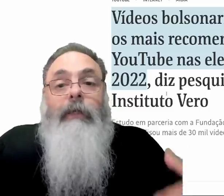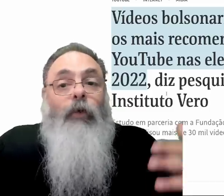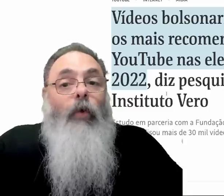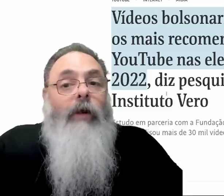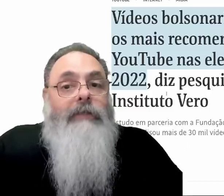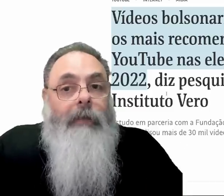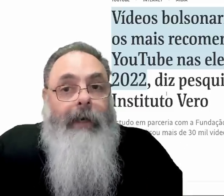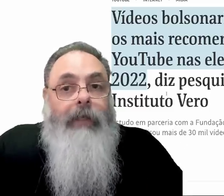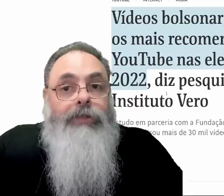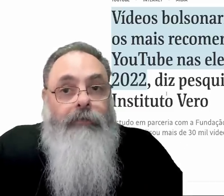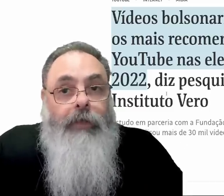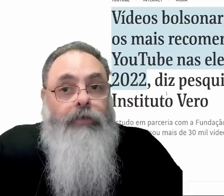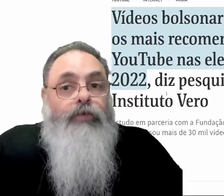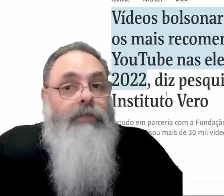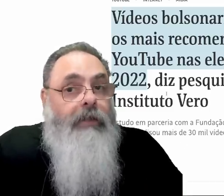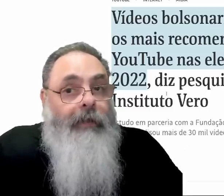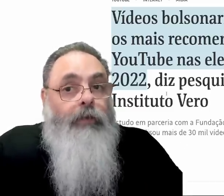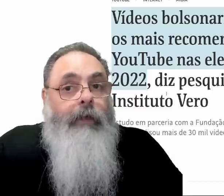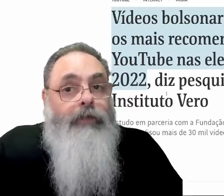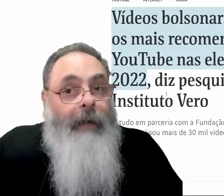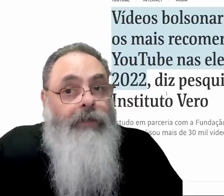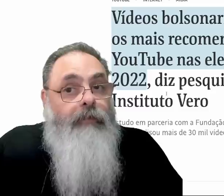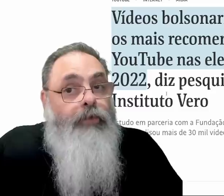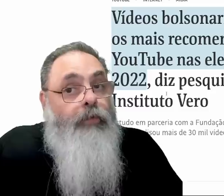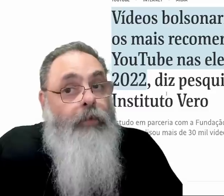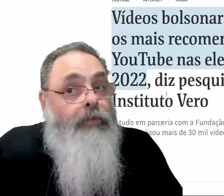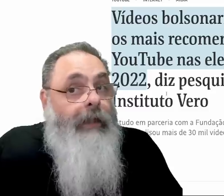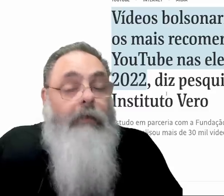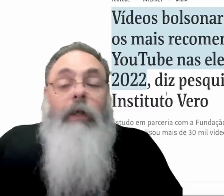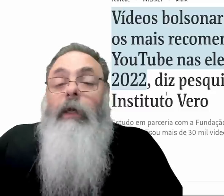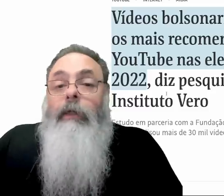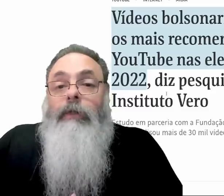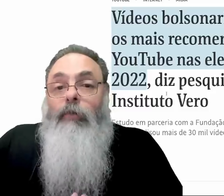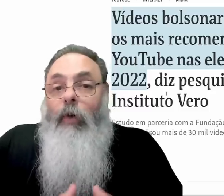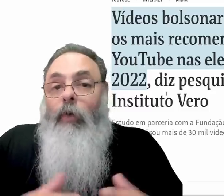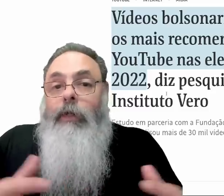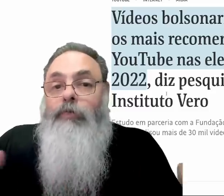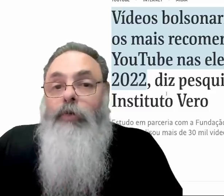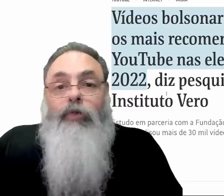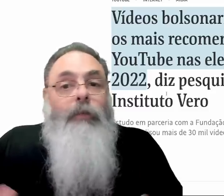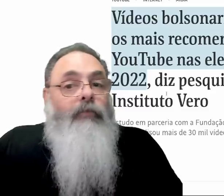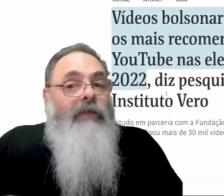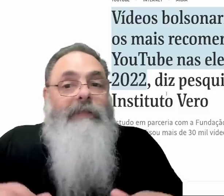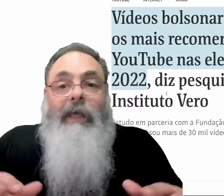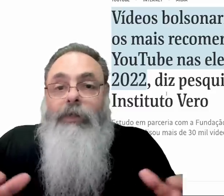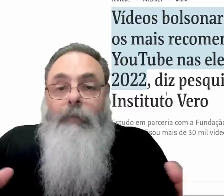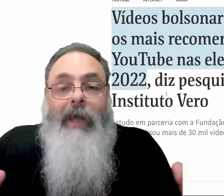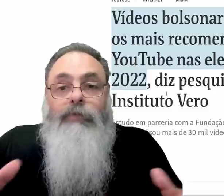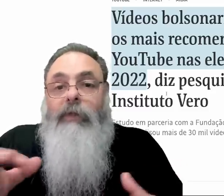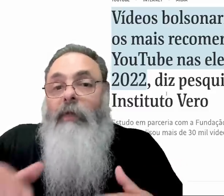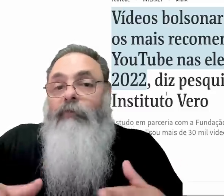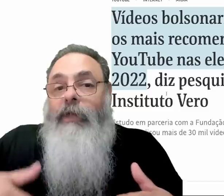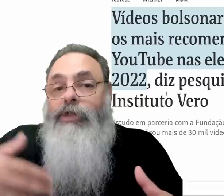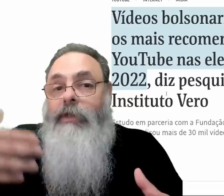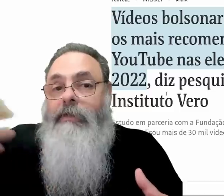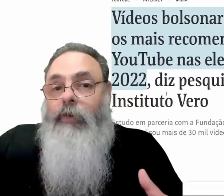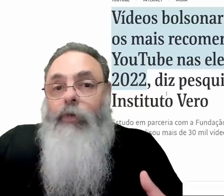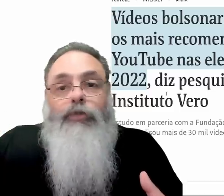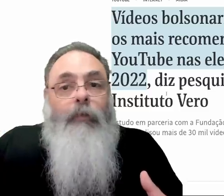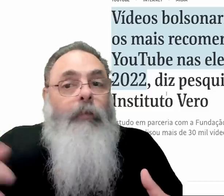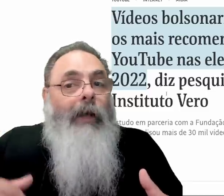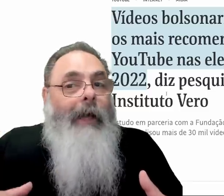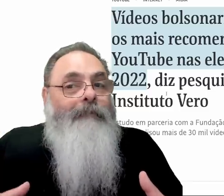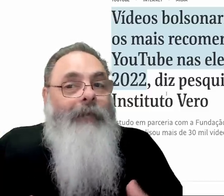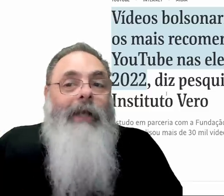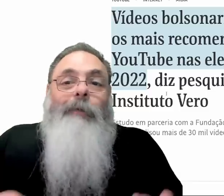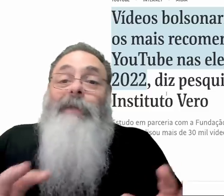então gosta mais de vídeos conservadores mais de vídeos do bolsonaro então o algoritmo do YouTube não fez nada demais do que refletir esse